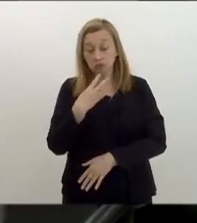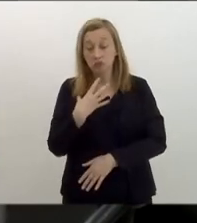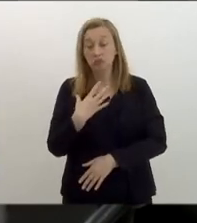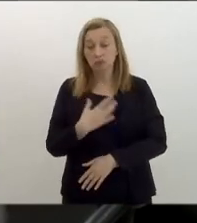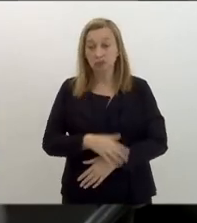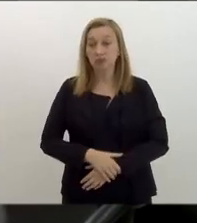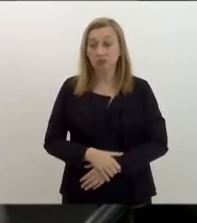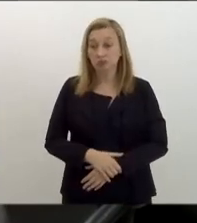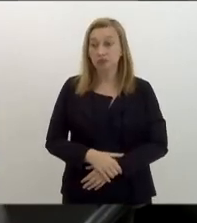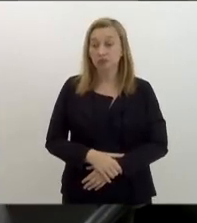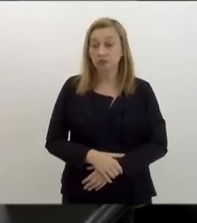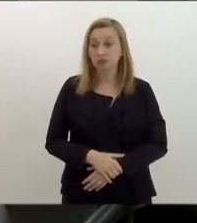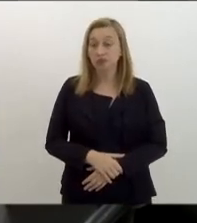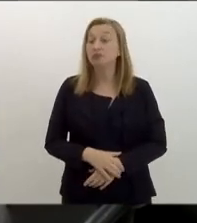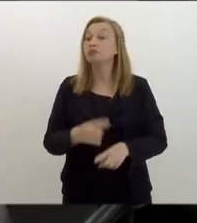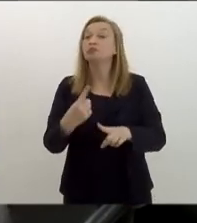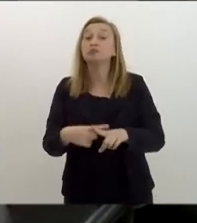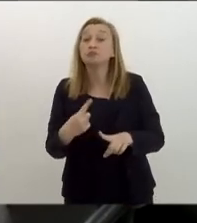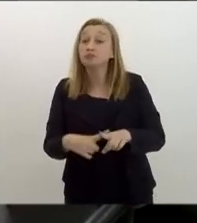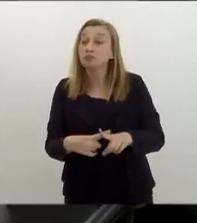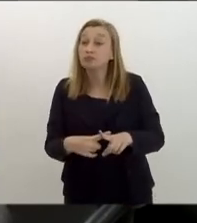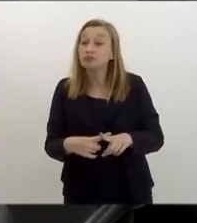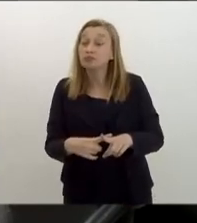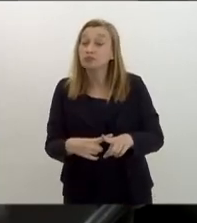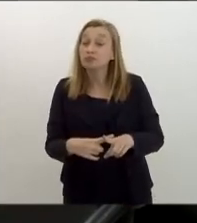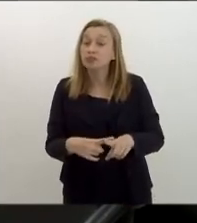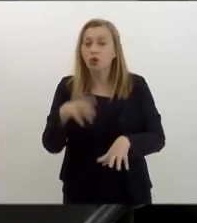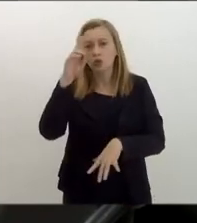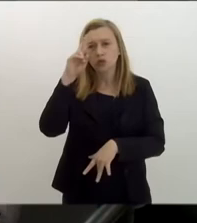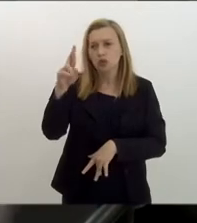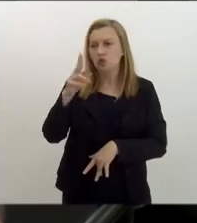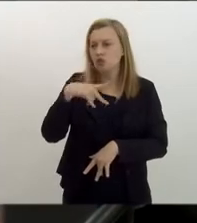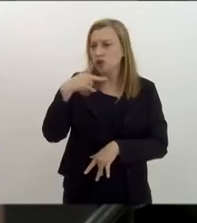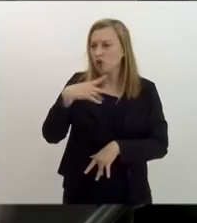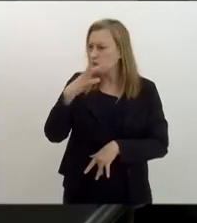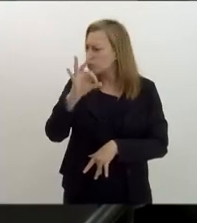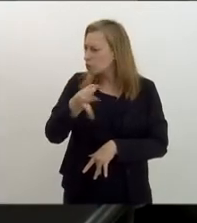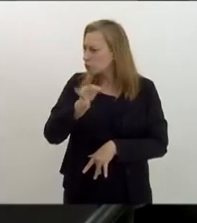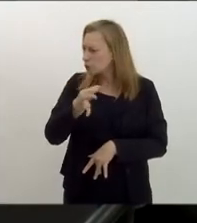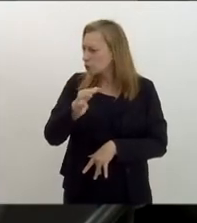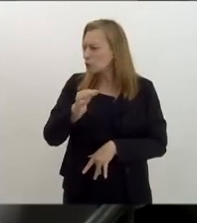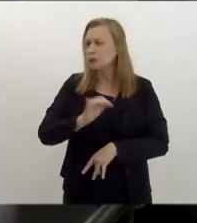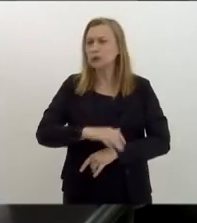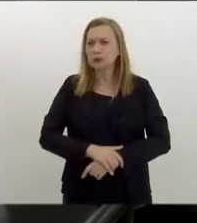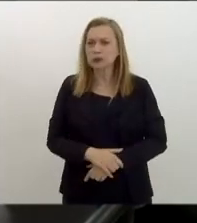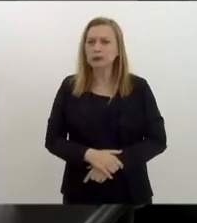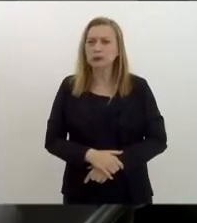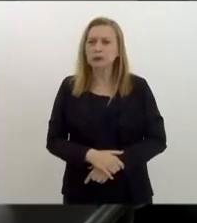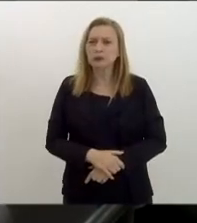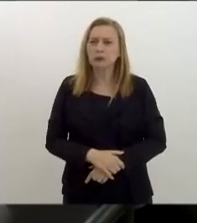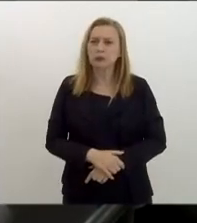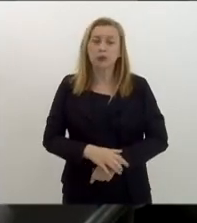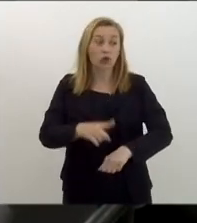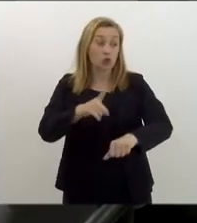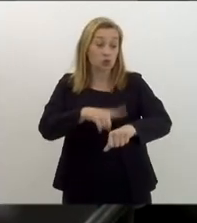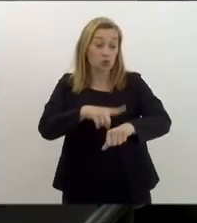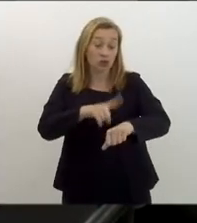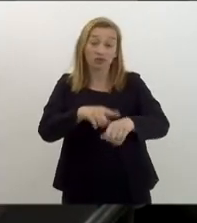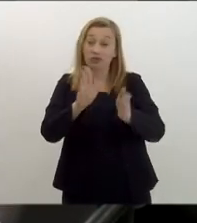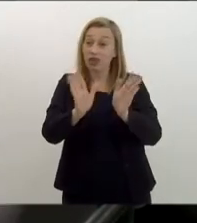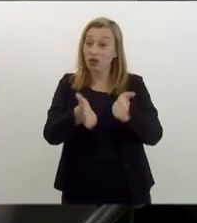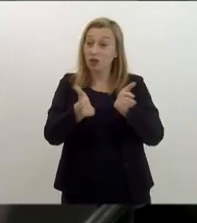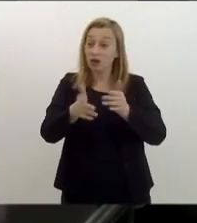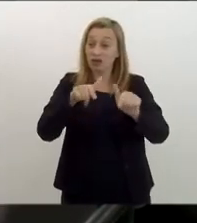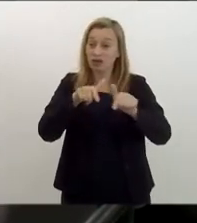oportuna porque é o senhor tocou num ponto que nós estamos exatamente nesse momento